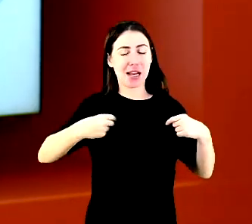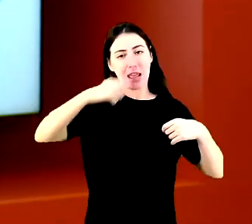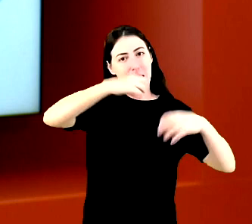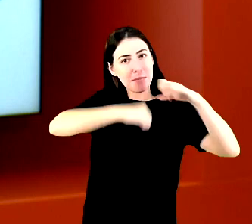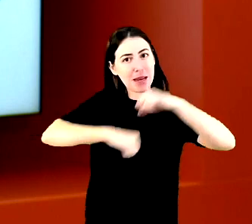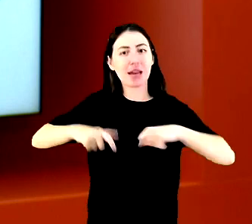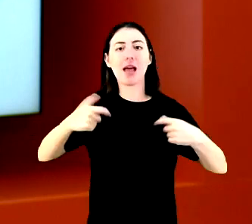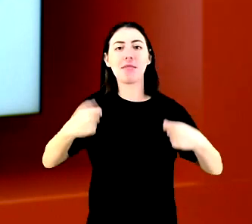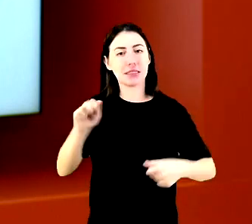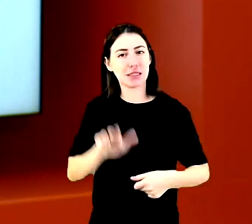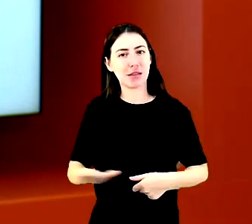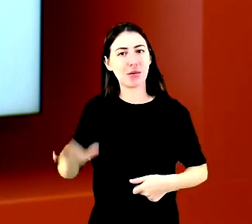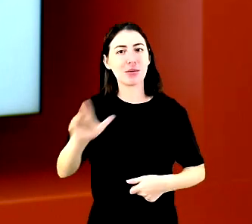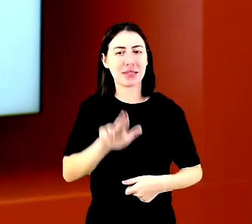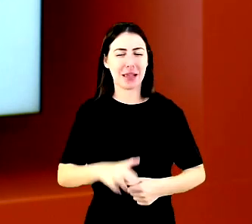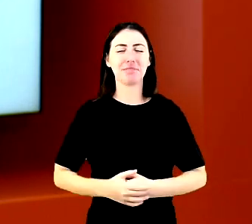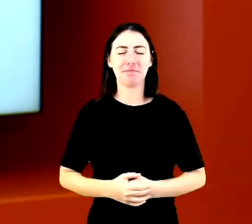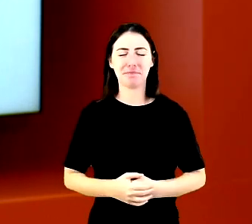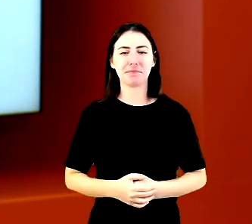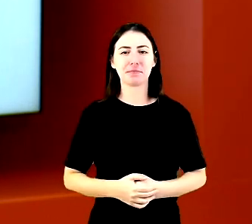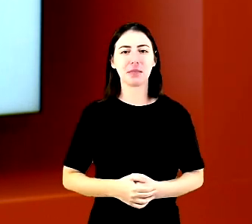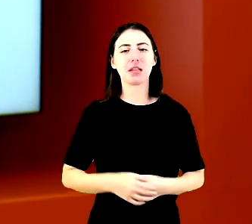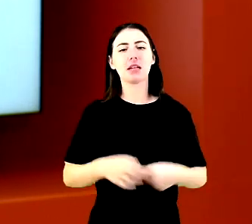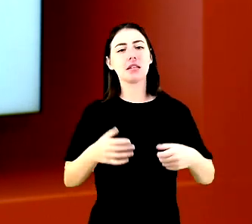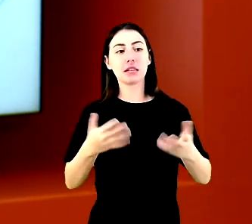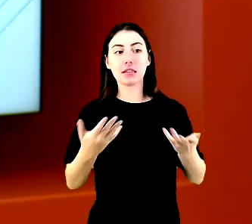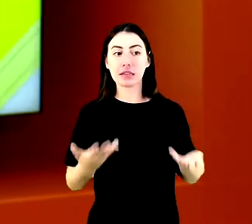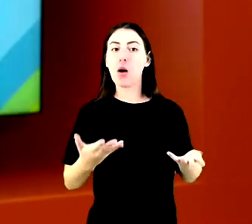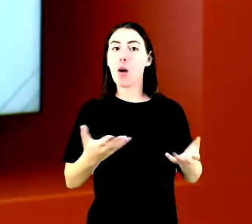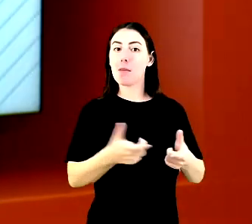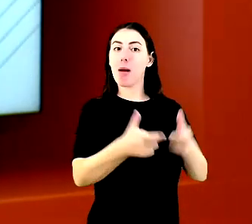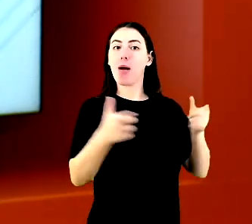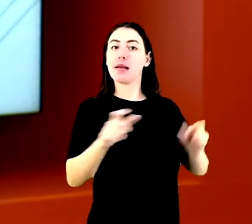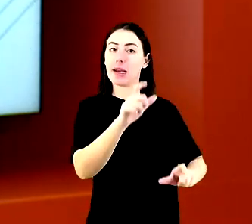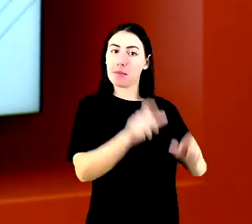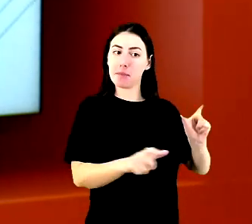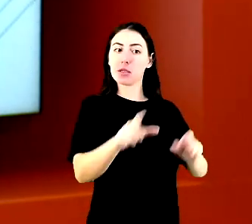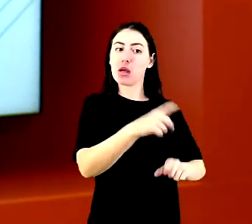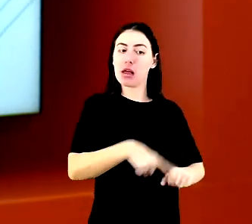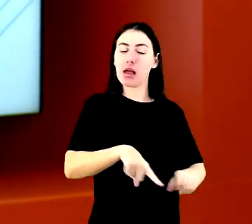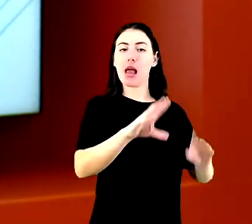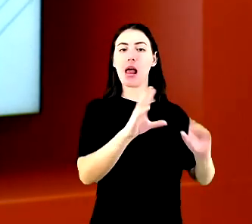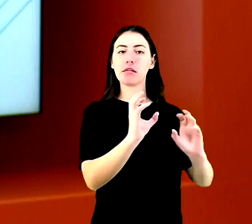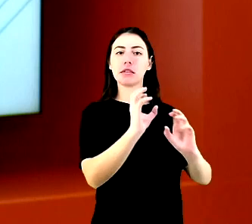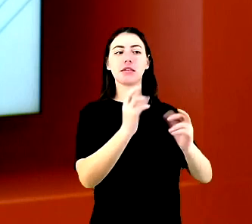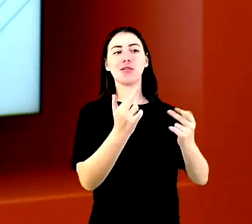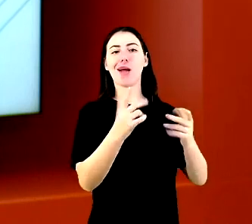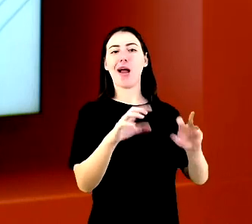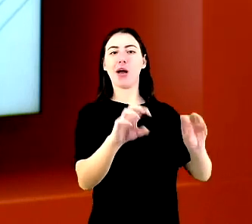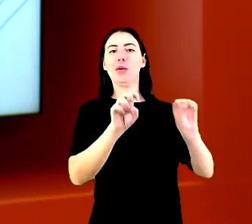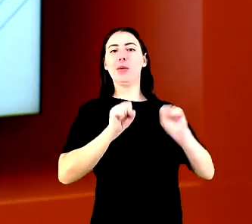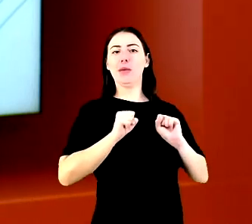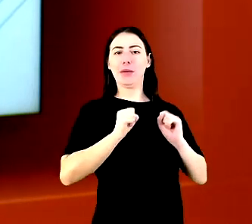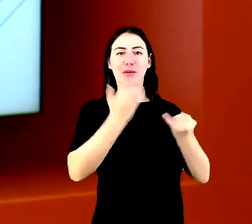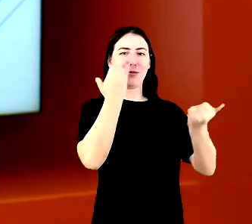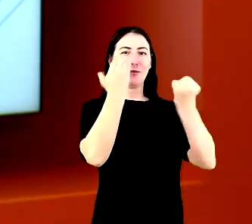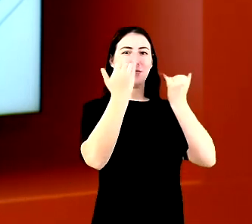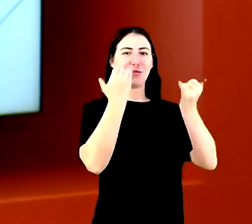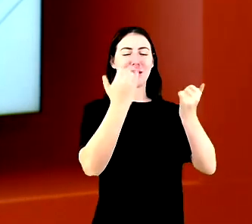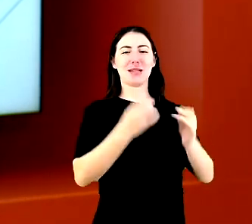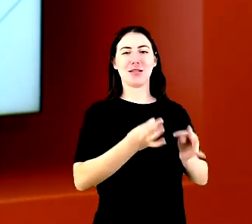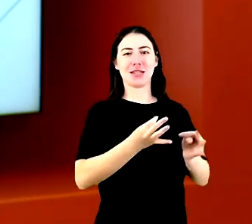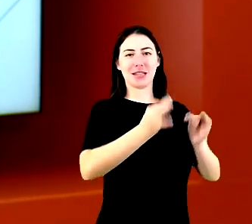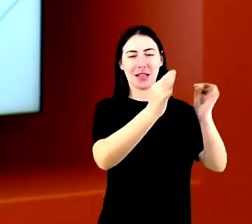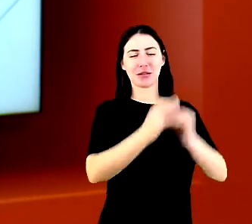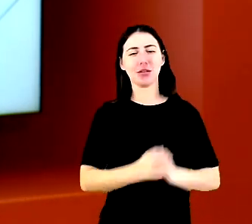de energia, o quanto o digital pode, de fato, influenciar a experiência do teu cliente, pode ser relevante e um diferencial para o